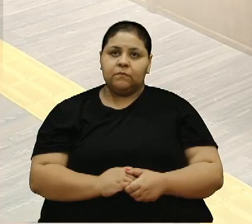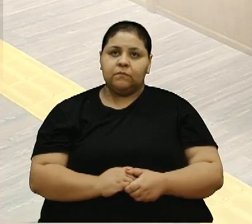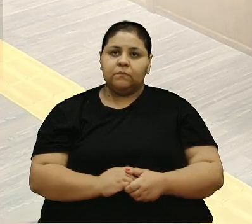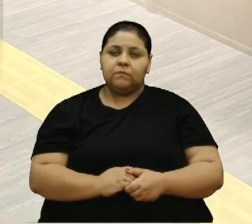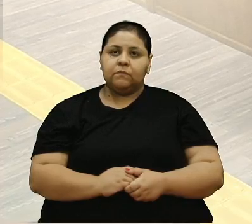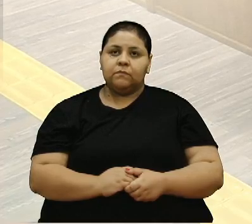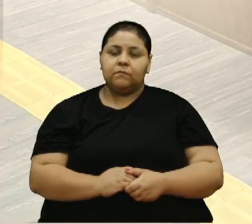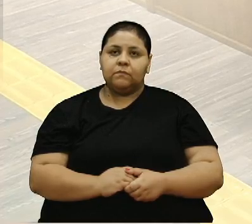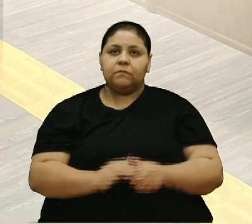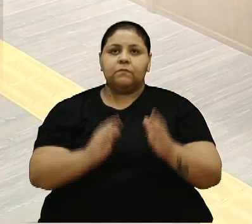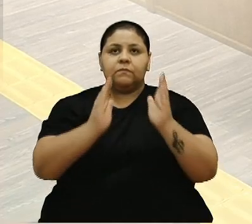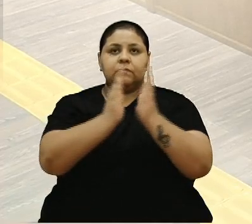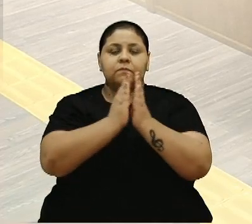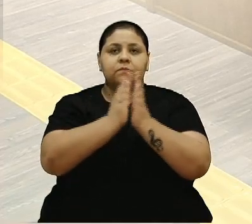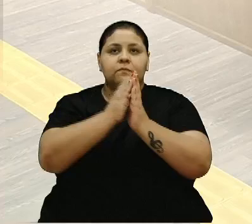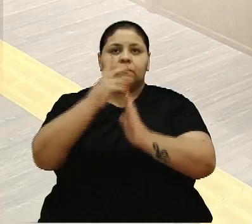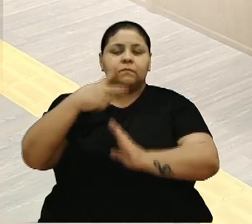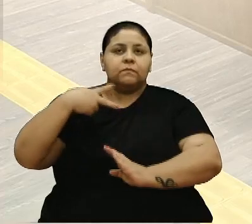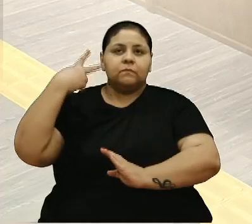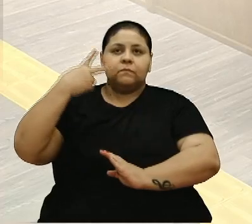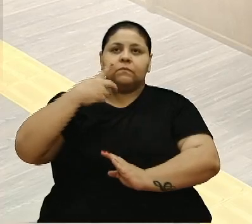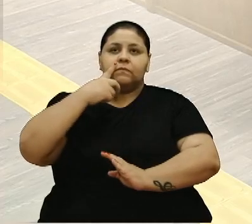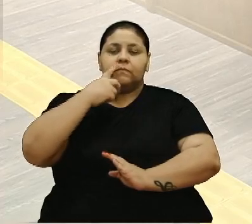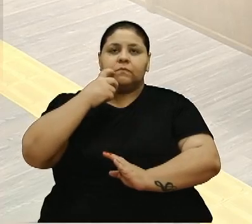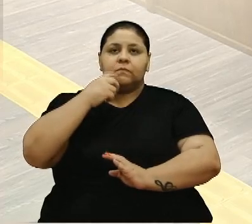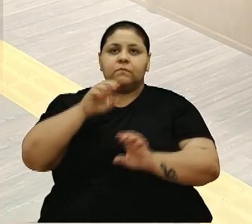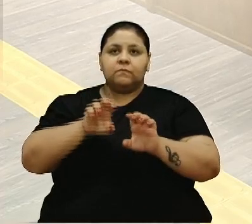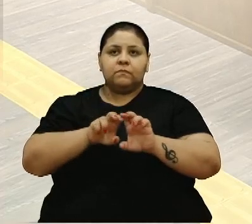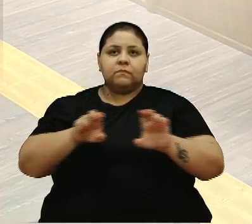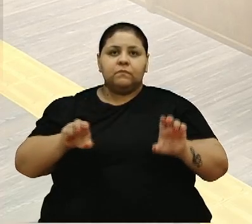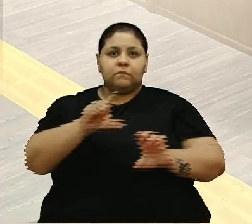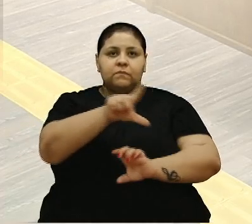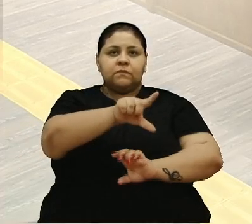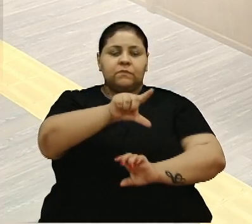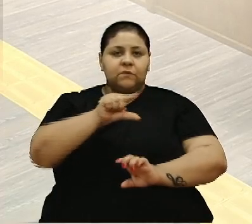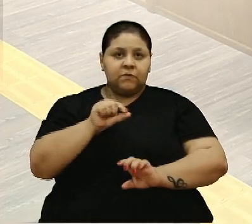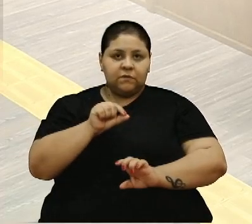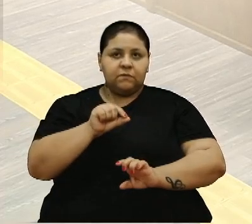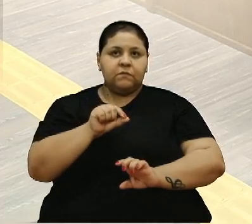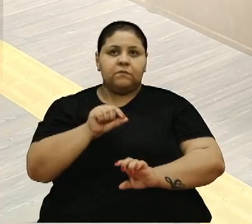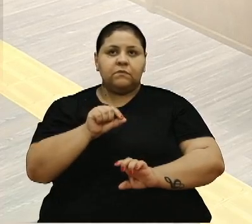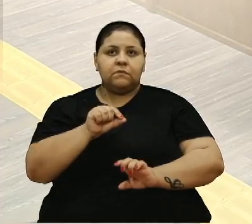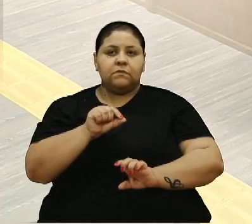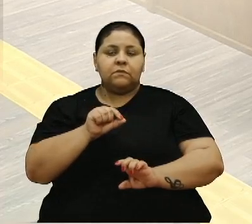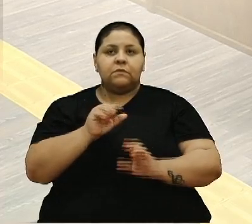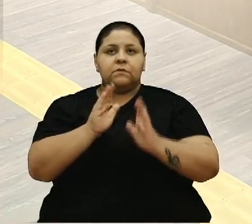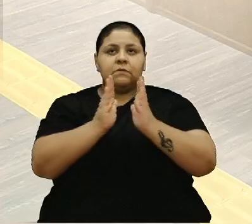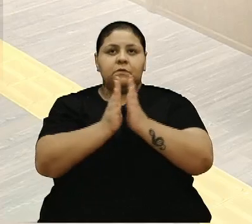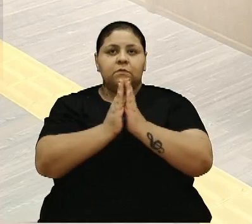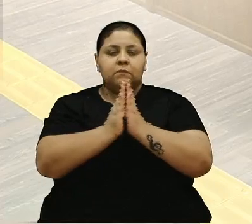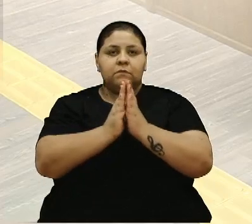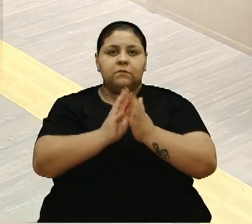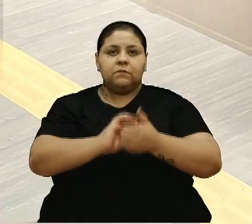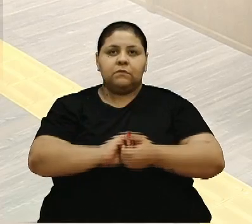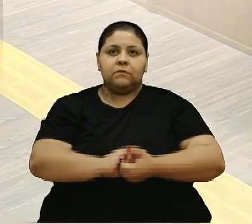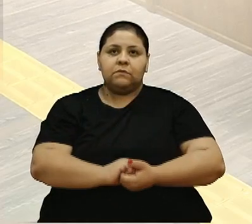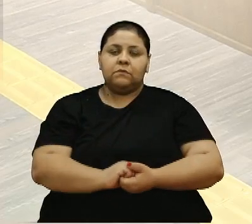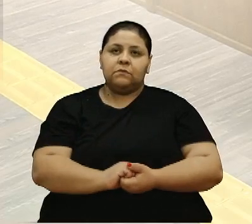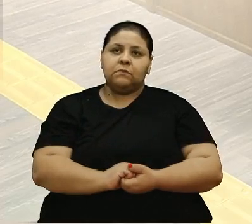Ok. Por favor, vereadora Rose, a mesa define que a senhora tinha feito a solicitação em tempo. Por favor.